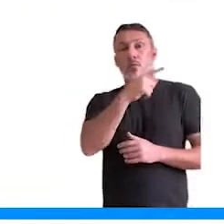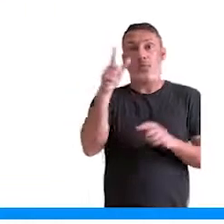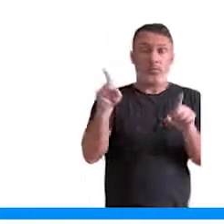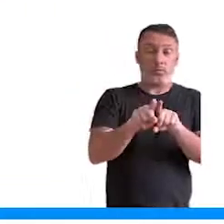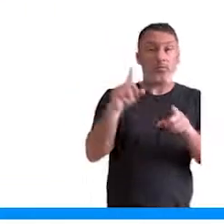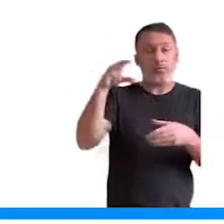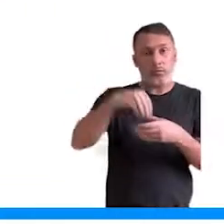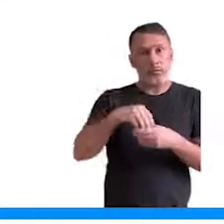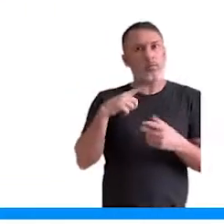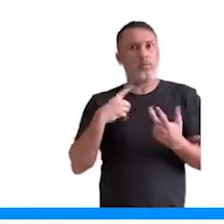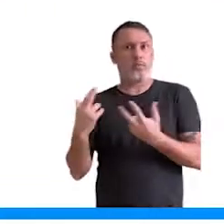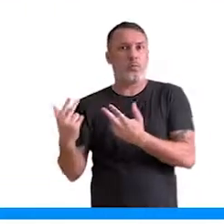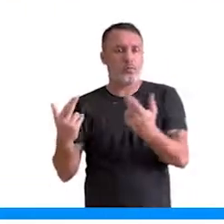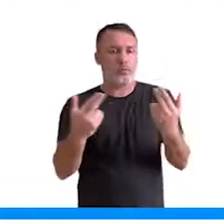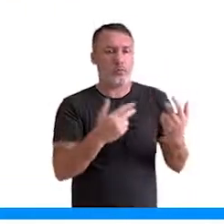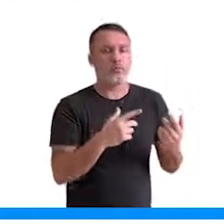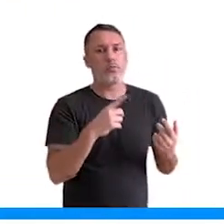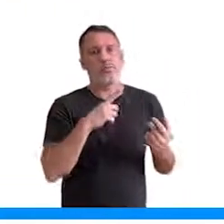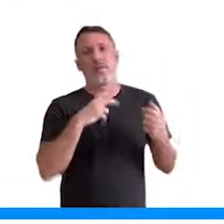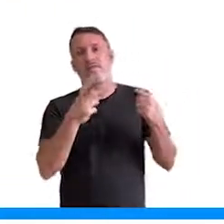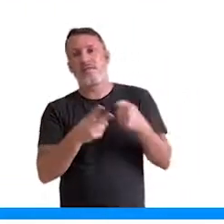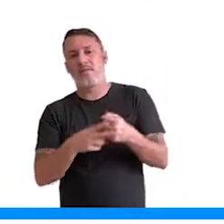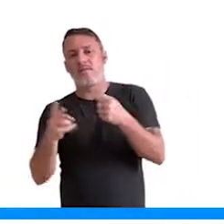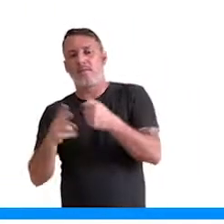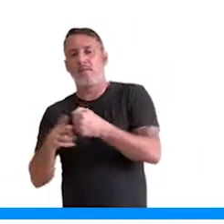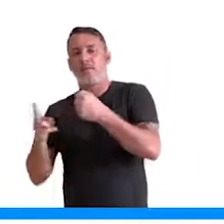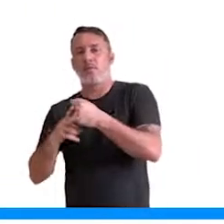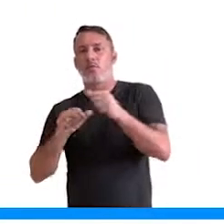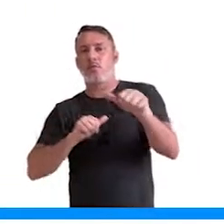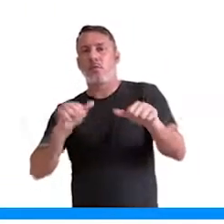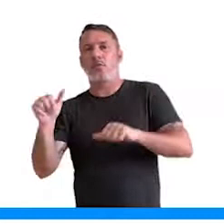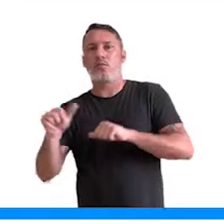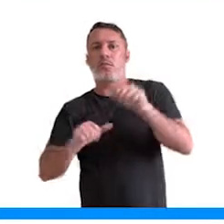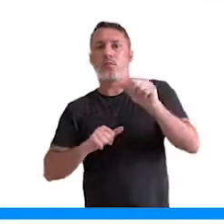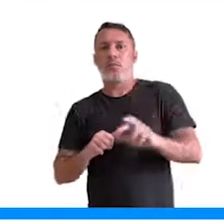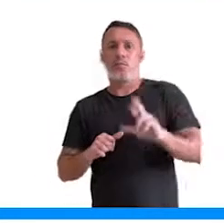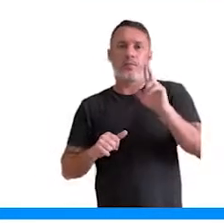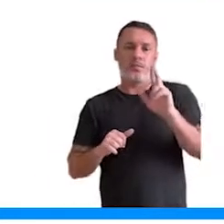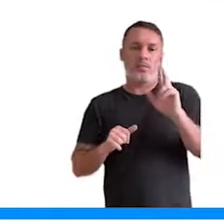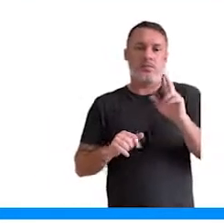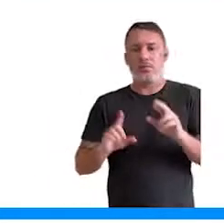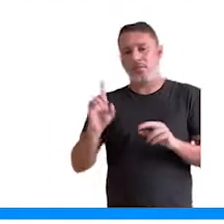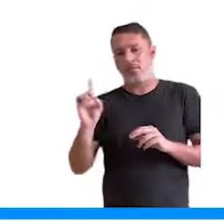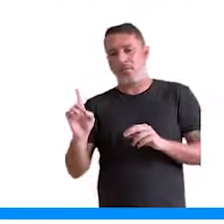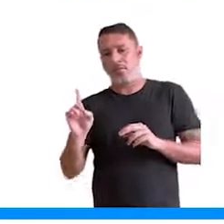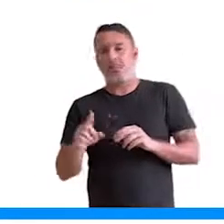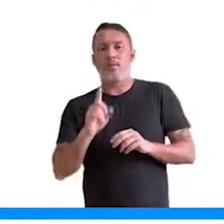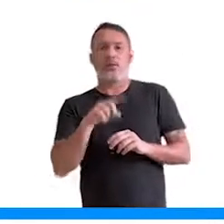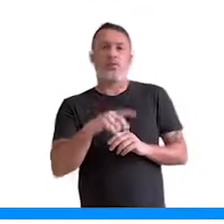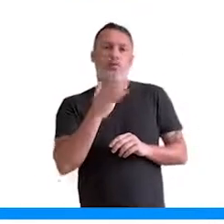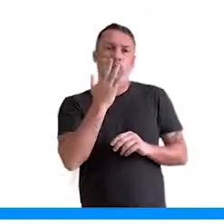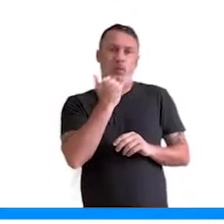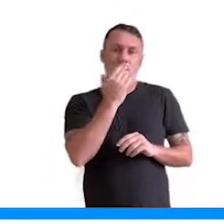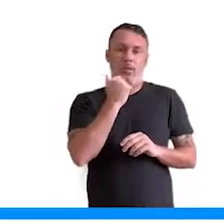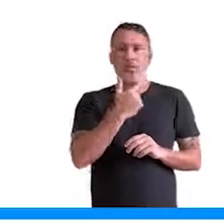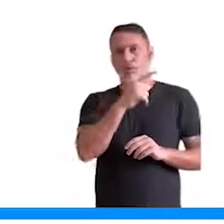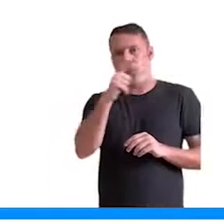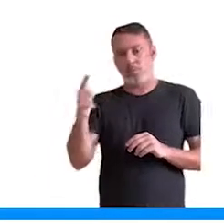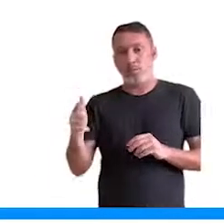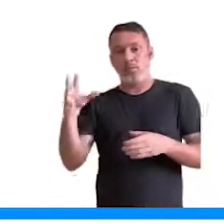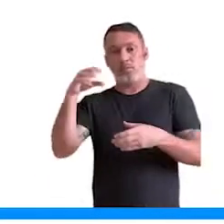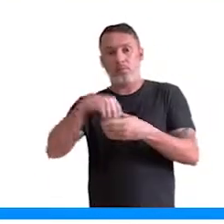O vosotros também a mesma coisinha, né? Vai ser para todos os verbinhos. A gente vai trocar o R pelo D. Vai ficar